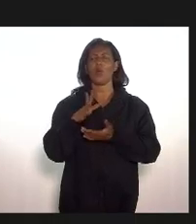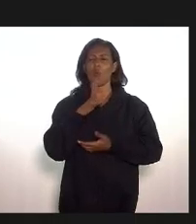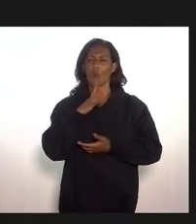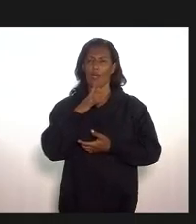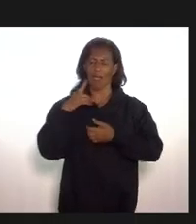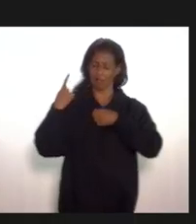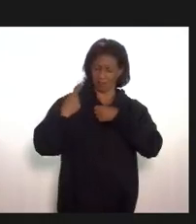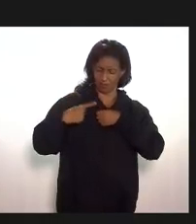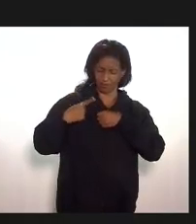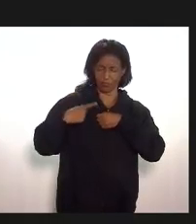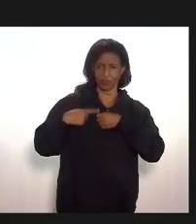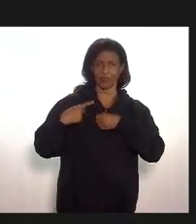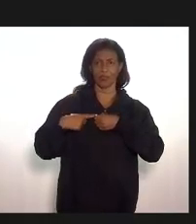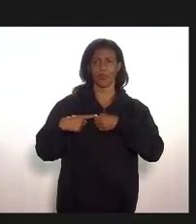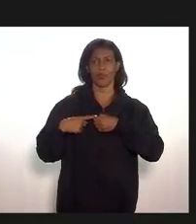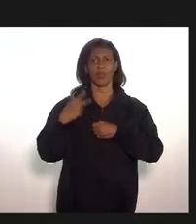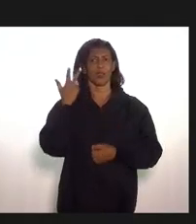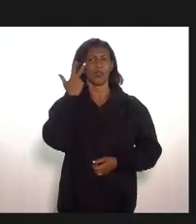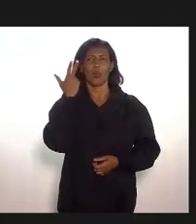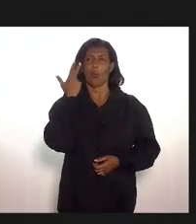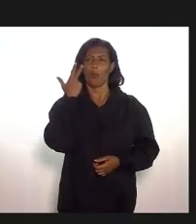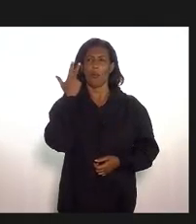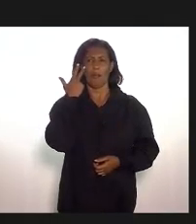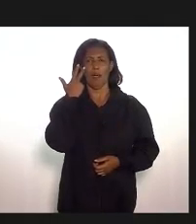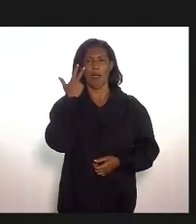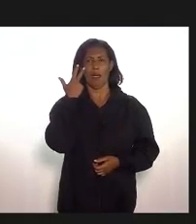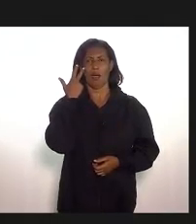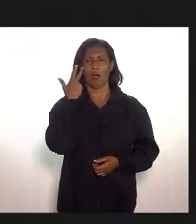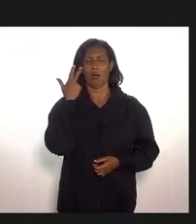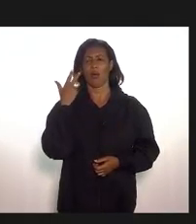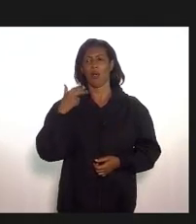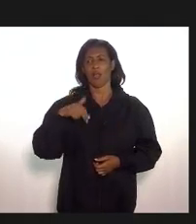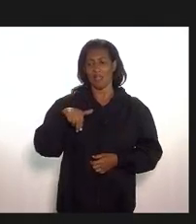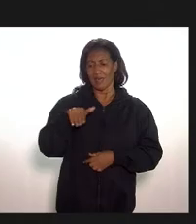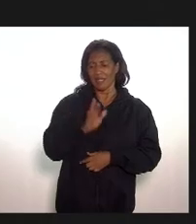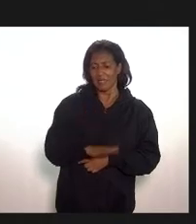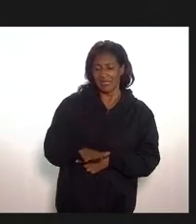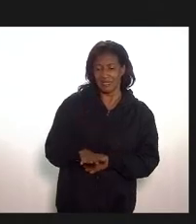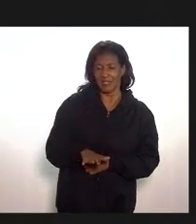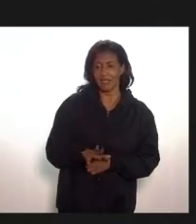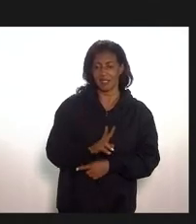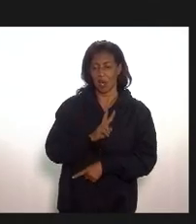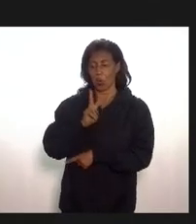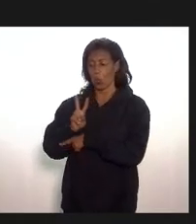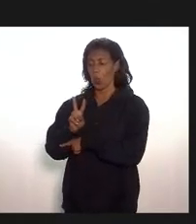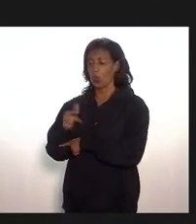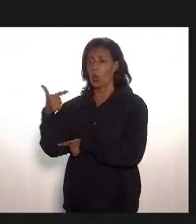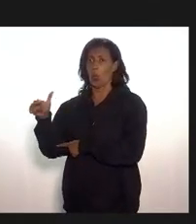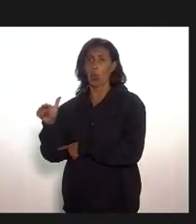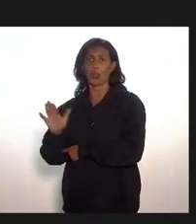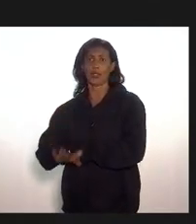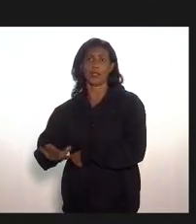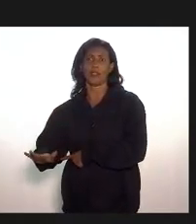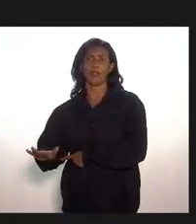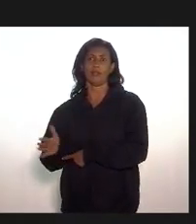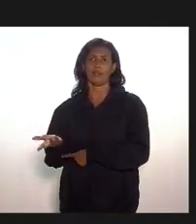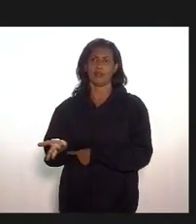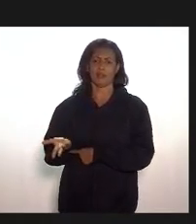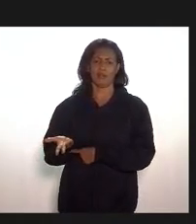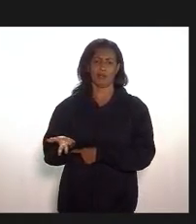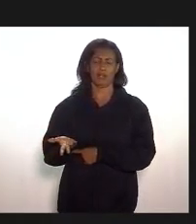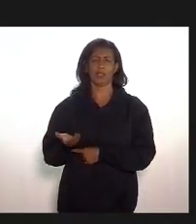É comum que as crianças fiquem sob o cuidado de outras crianças, uma temeridade que tem acontecido na nossa cidade. E